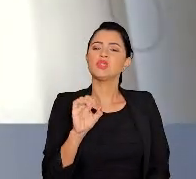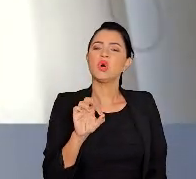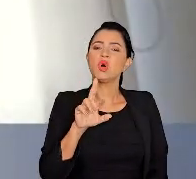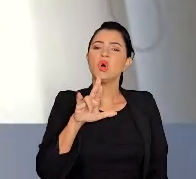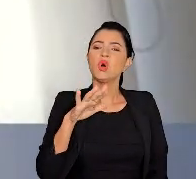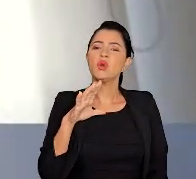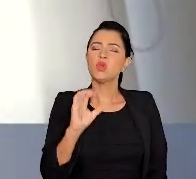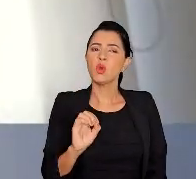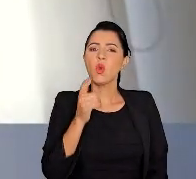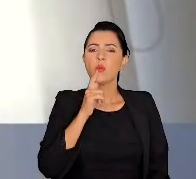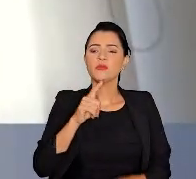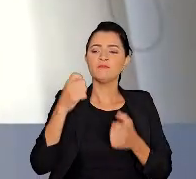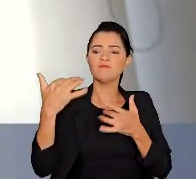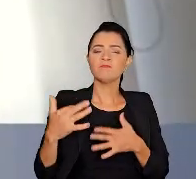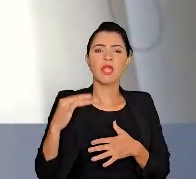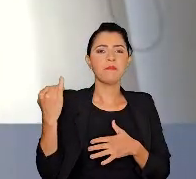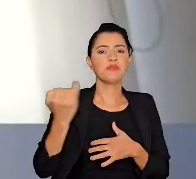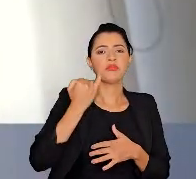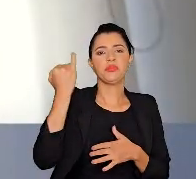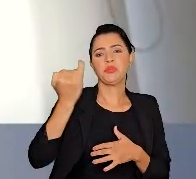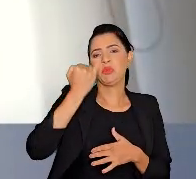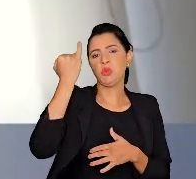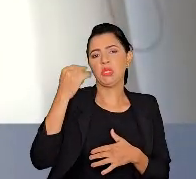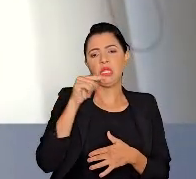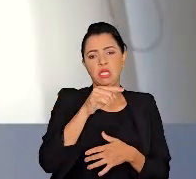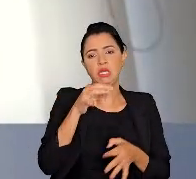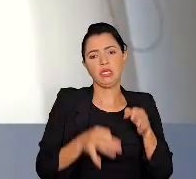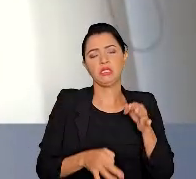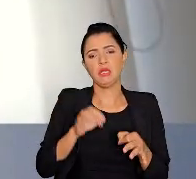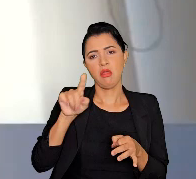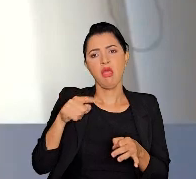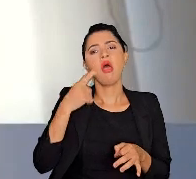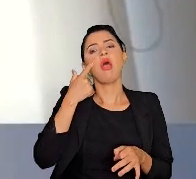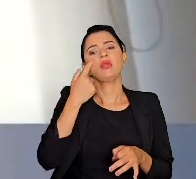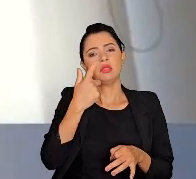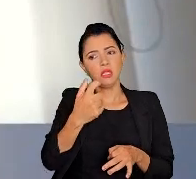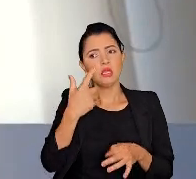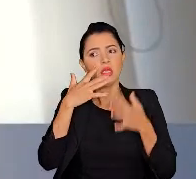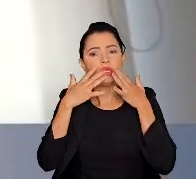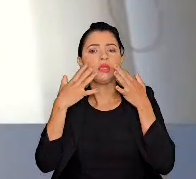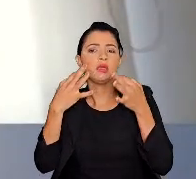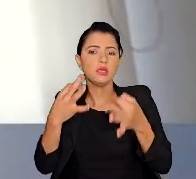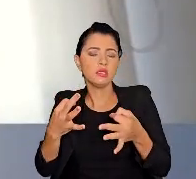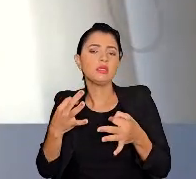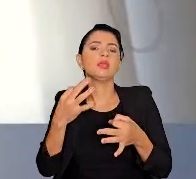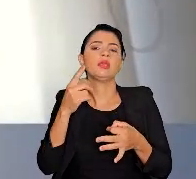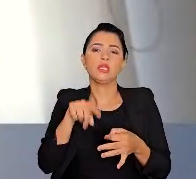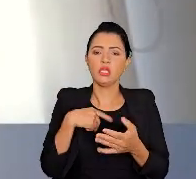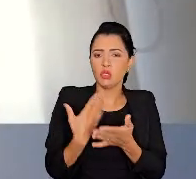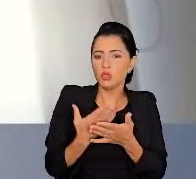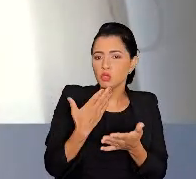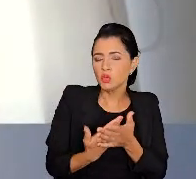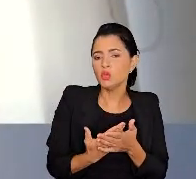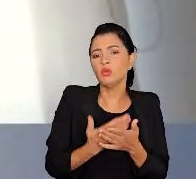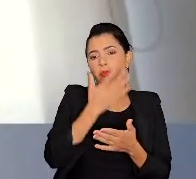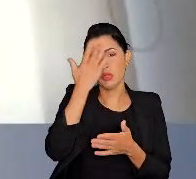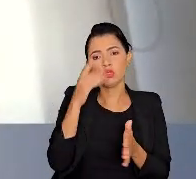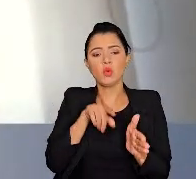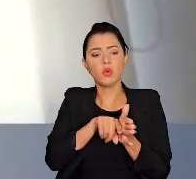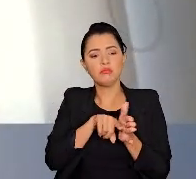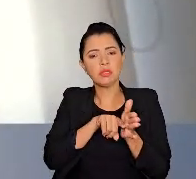sua importância, o seu alcance, e é motivo de grande interesse, de atenção e de estudo de